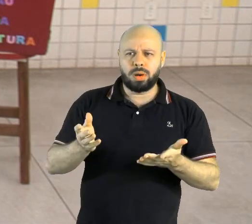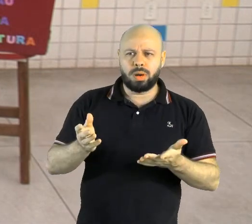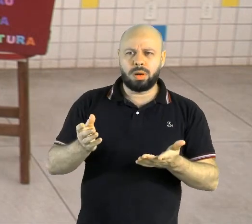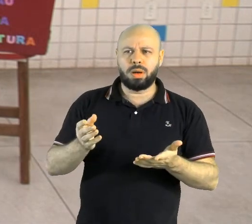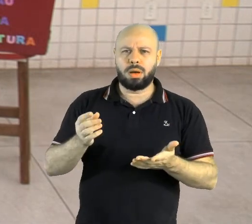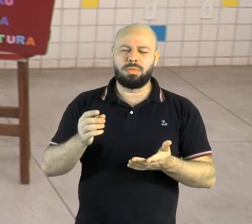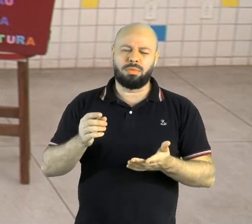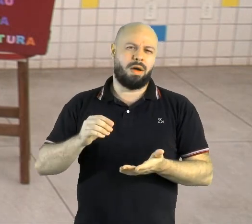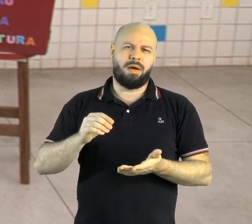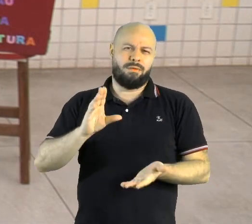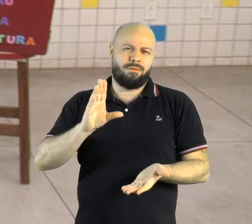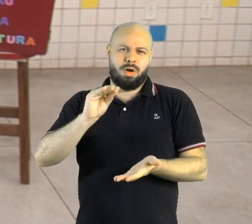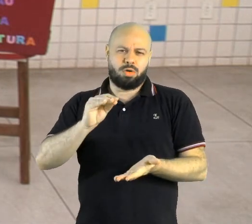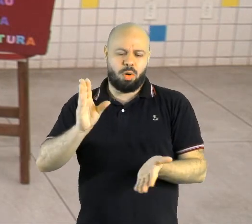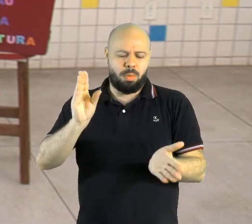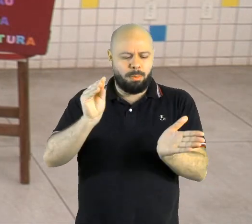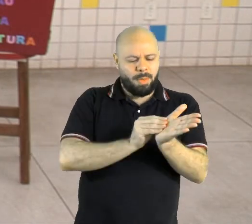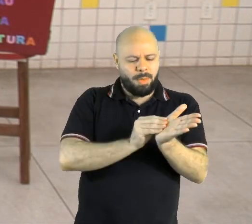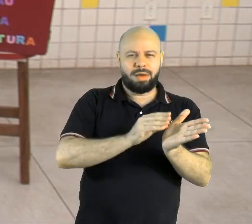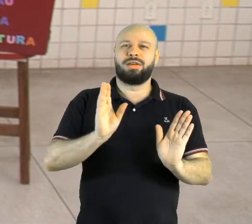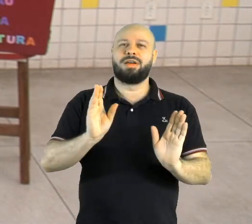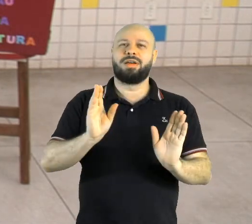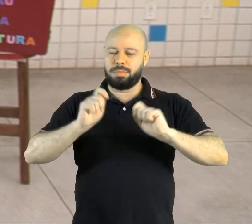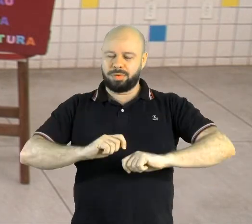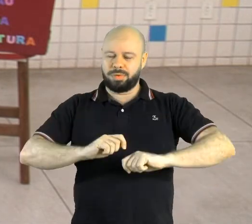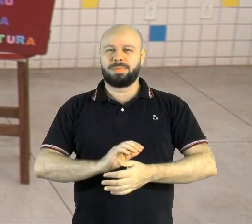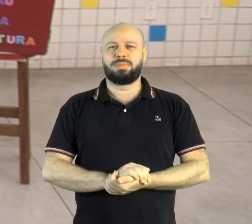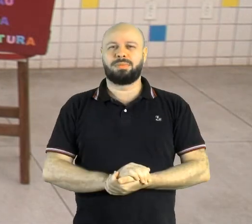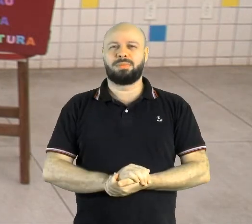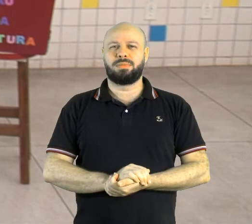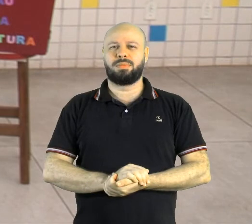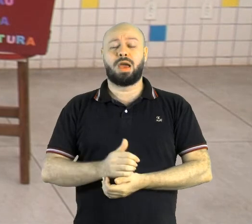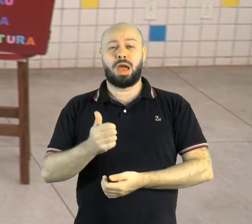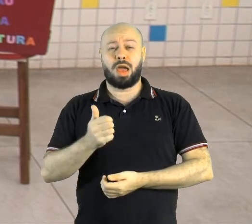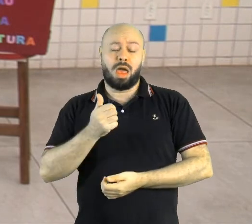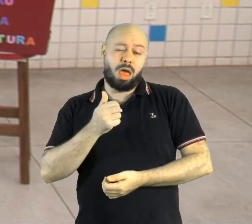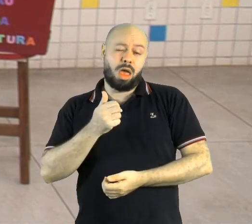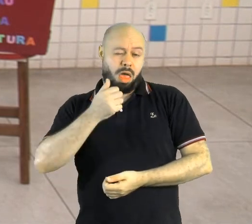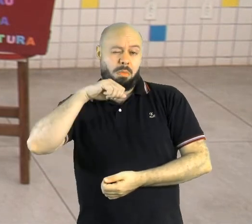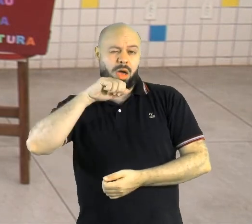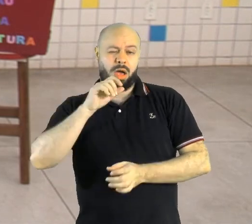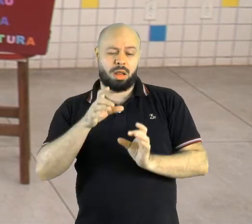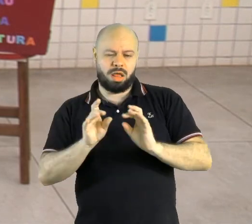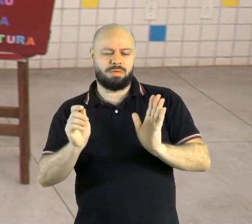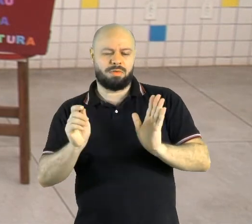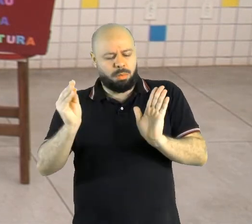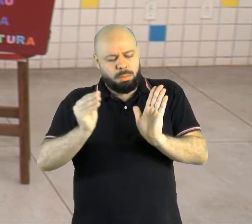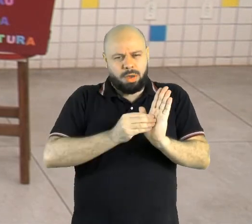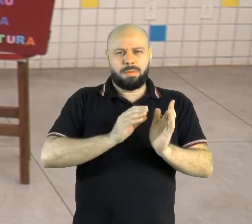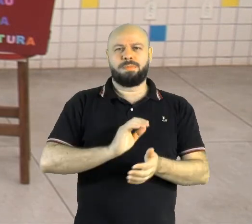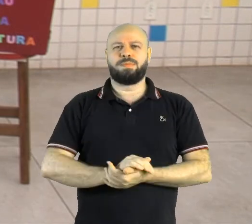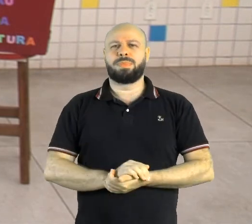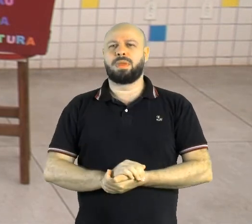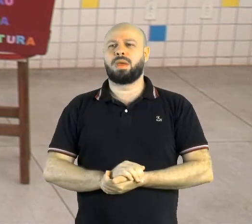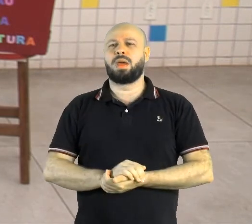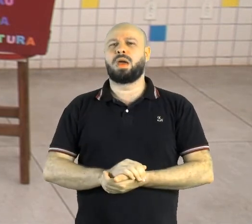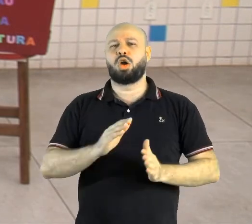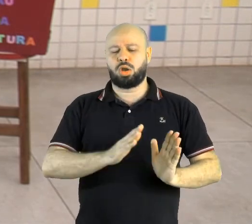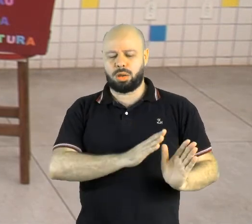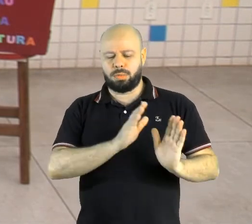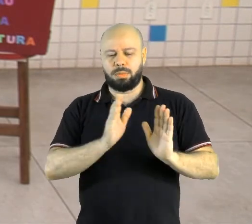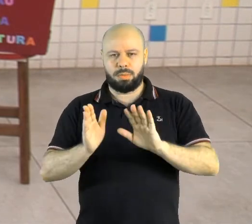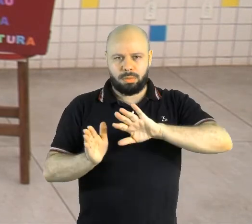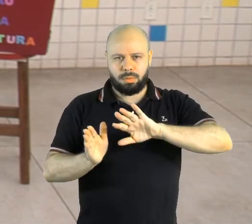algumas fotos para que seu relato fique riquíssimo. E agora, como eu falei, na nossa segunda parte, nós vamos introduzir um pouquinho